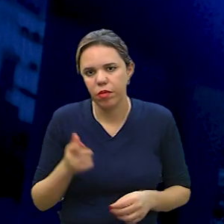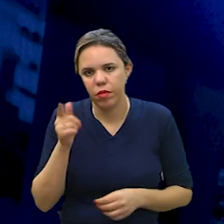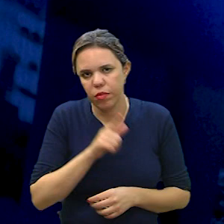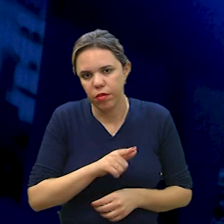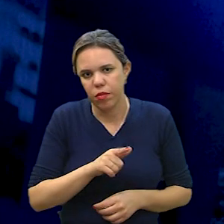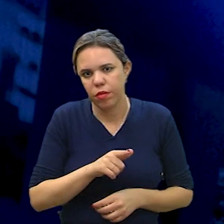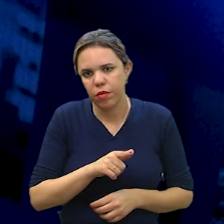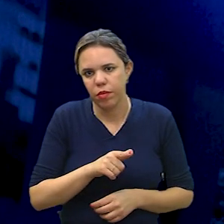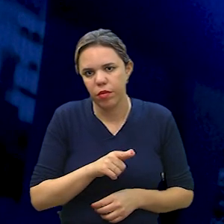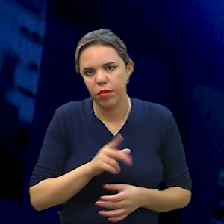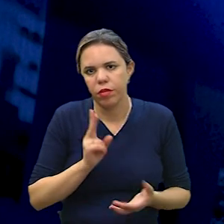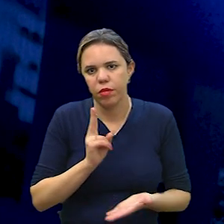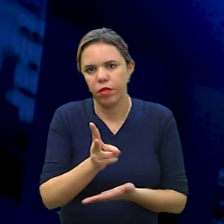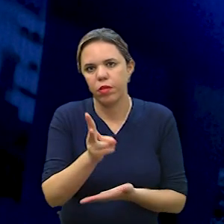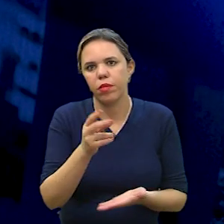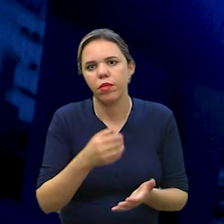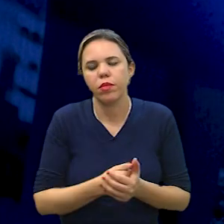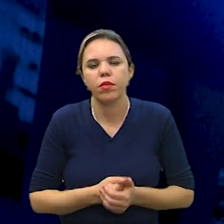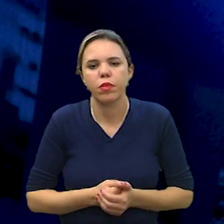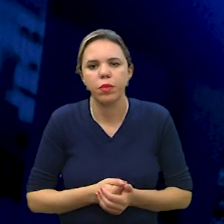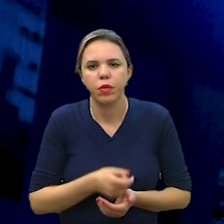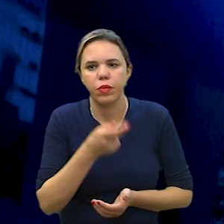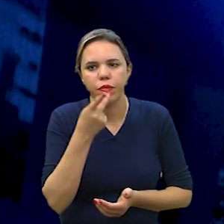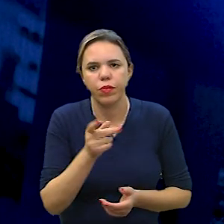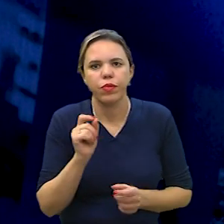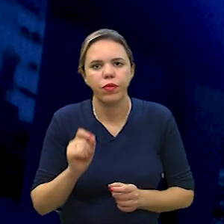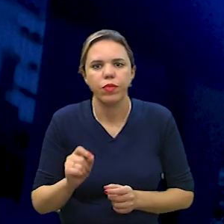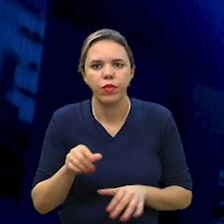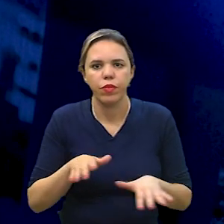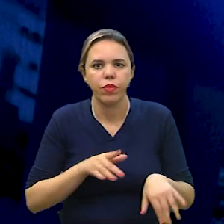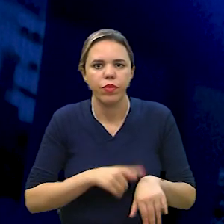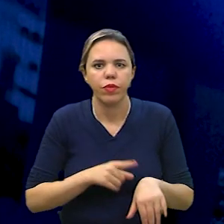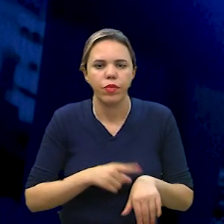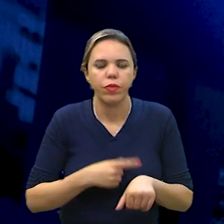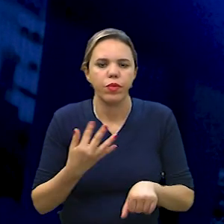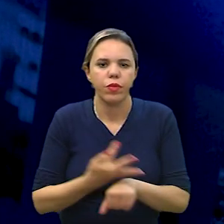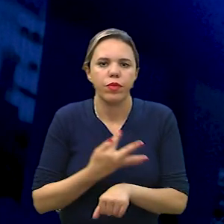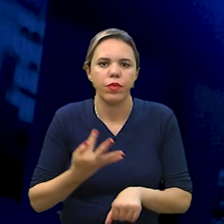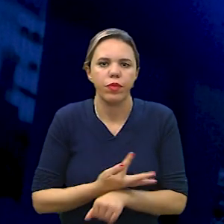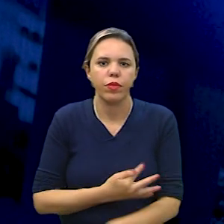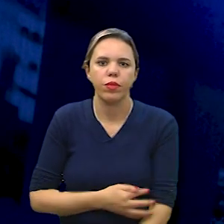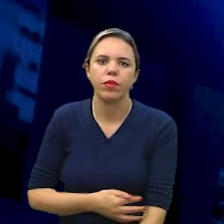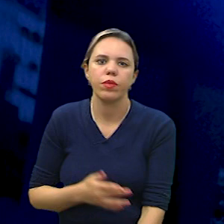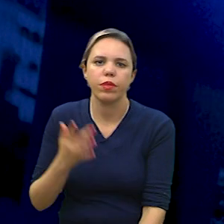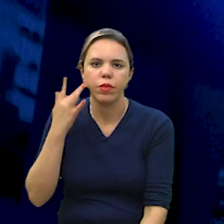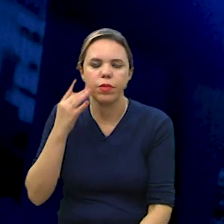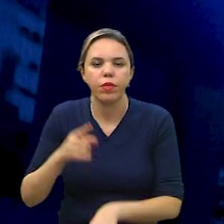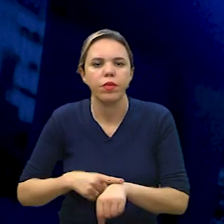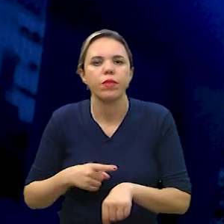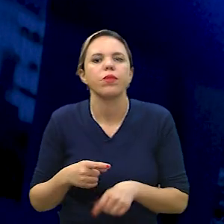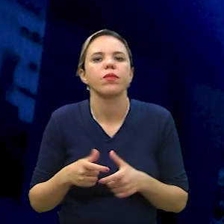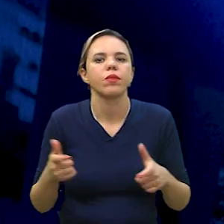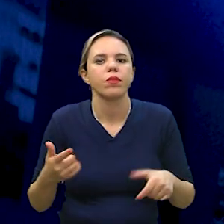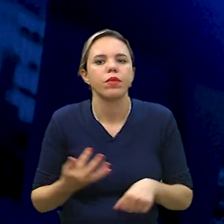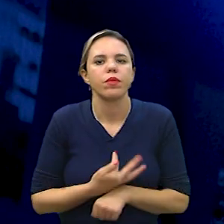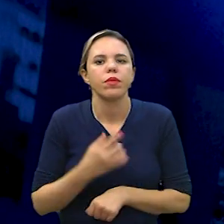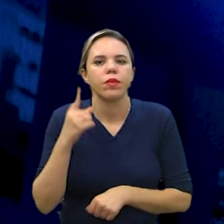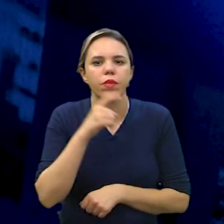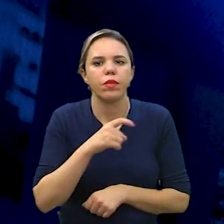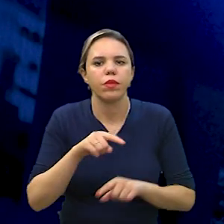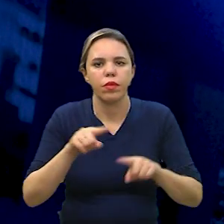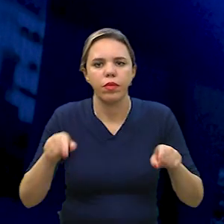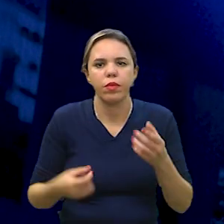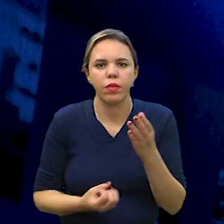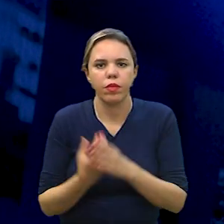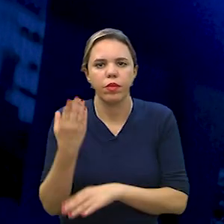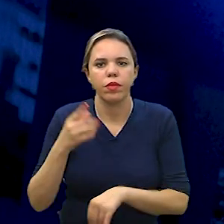que conseguíssemos nos manter, né? Eu falo que momentos de crise, né? Eu acho que nos momentos de maior dificuldade, o